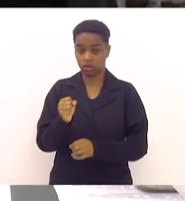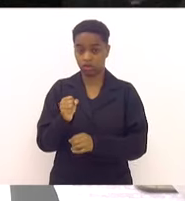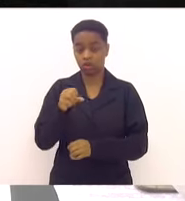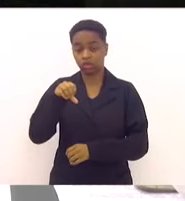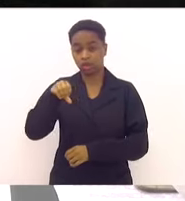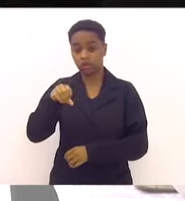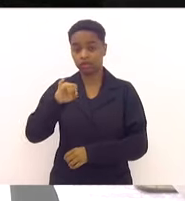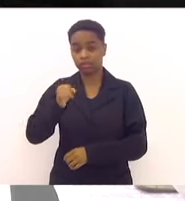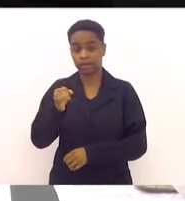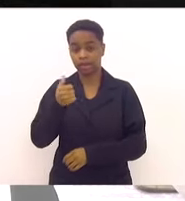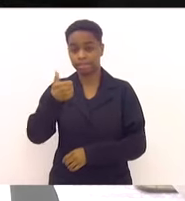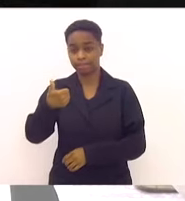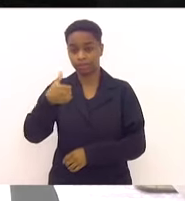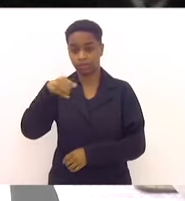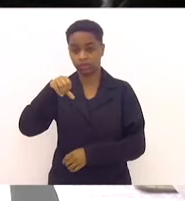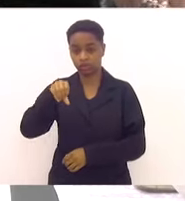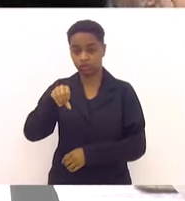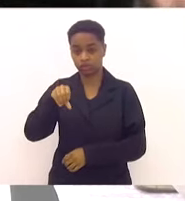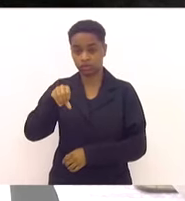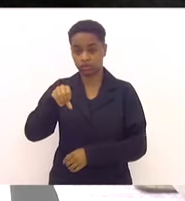de